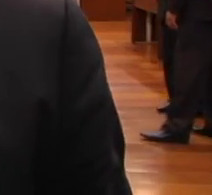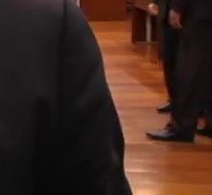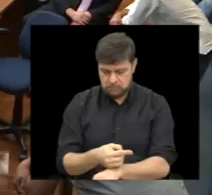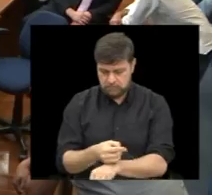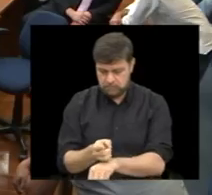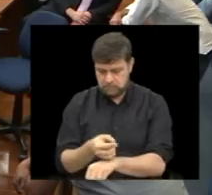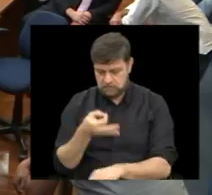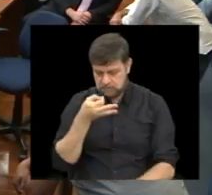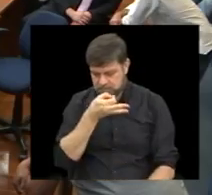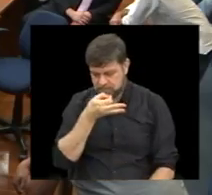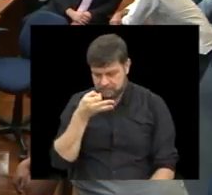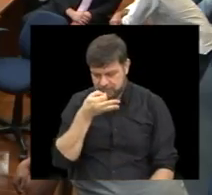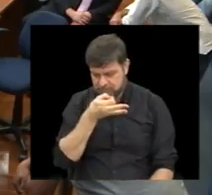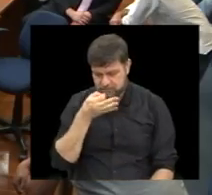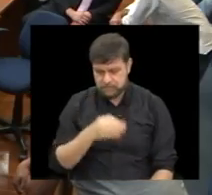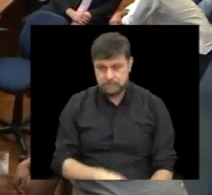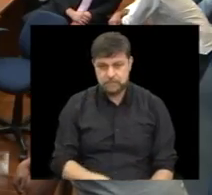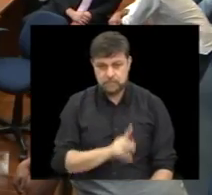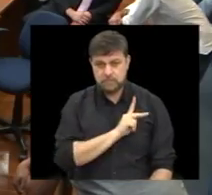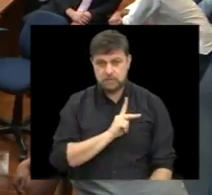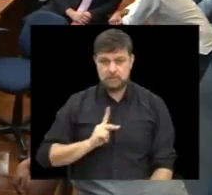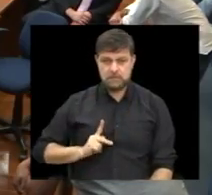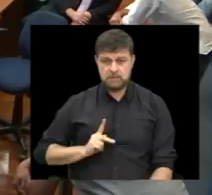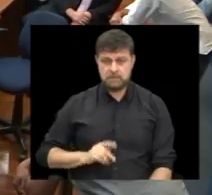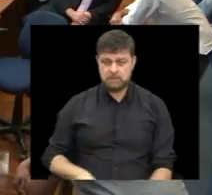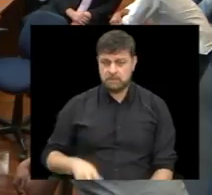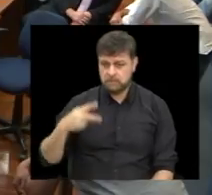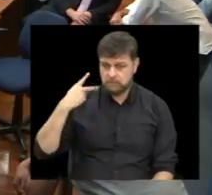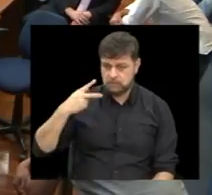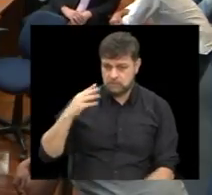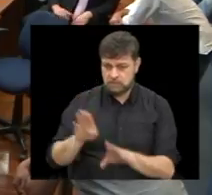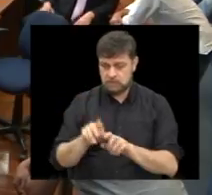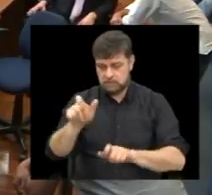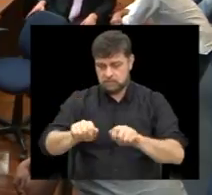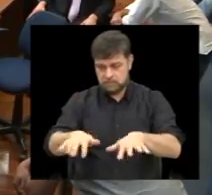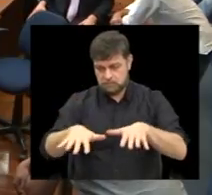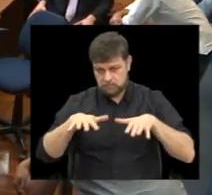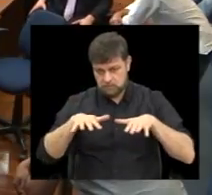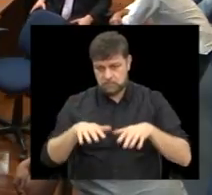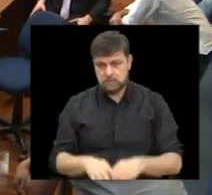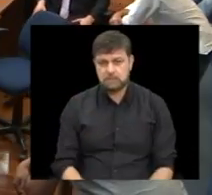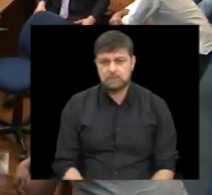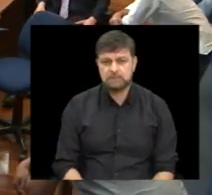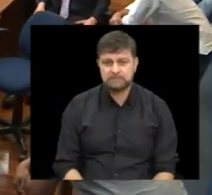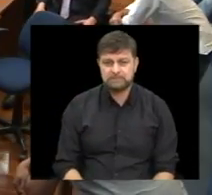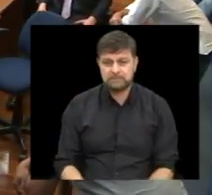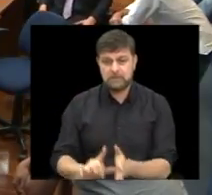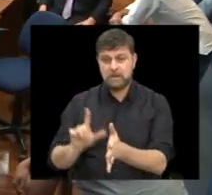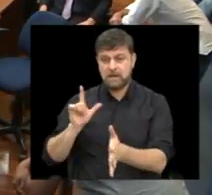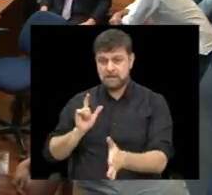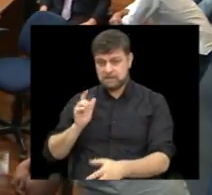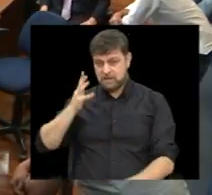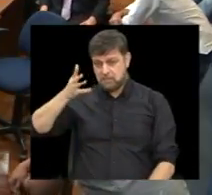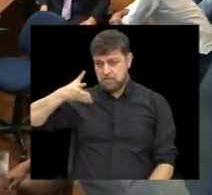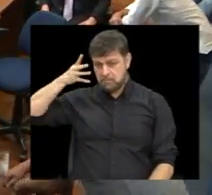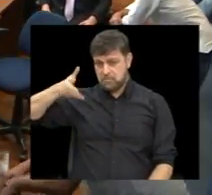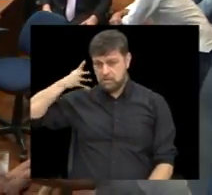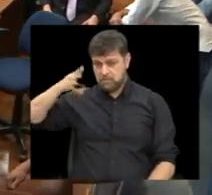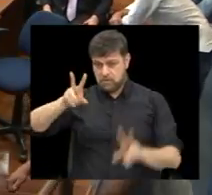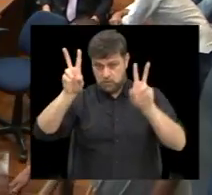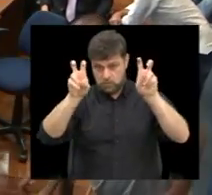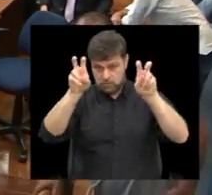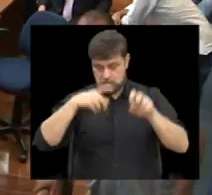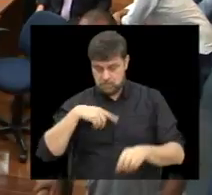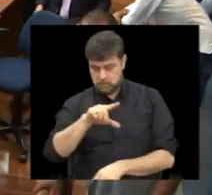do município. O projeto, que foi protocolado na Câmara Municipal na última reunião ordinária, determina a aplicação de multa no valor